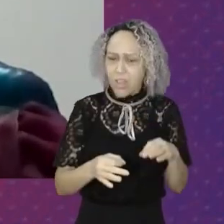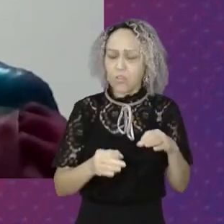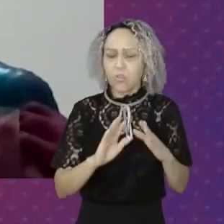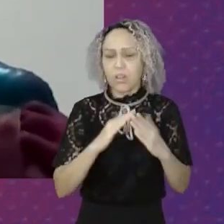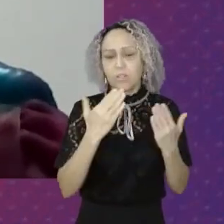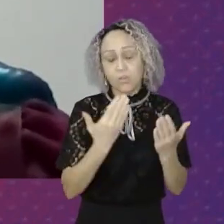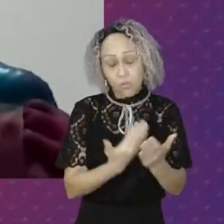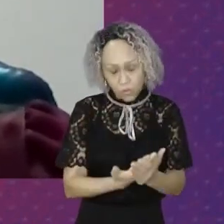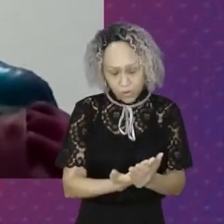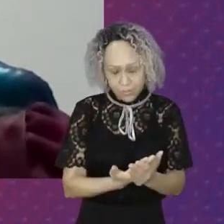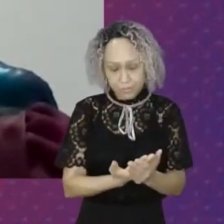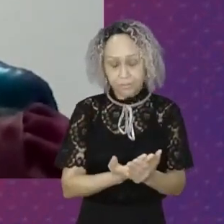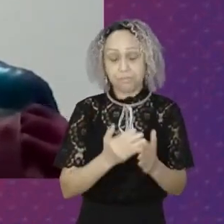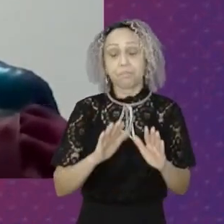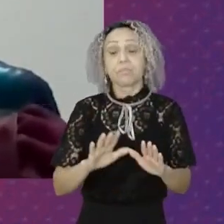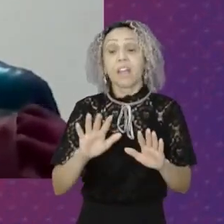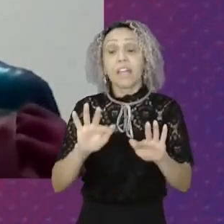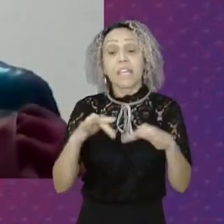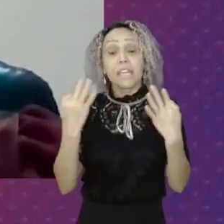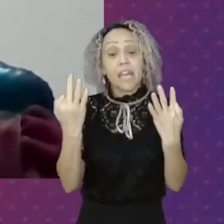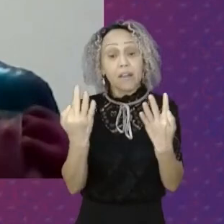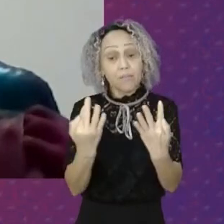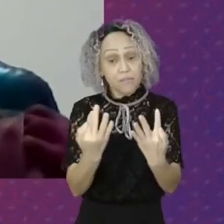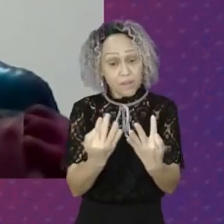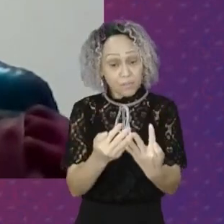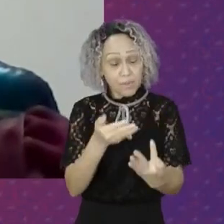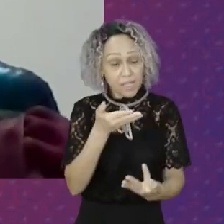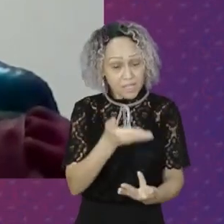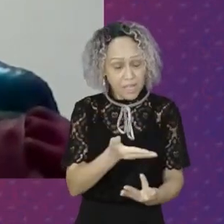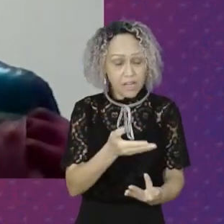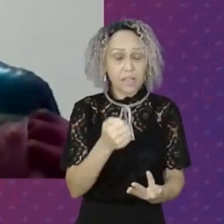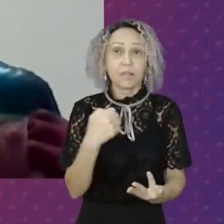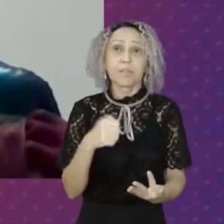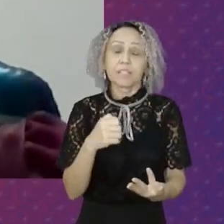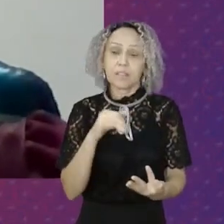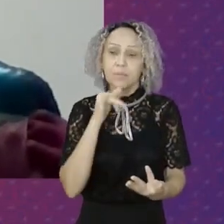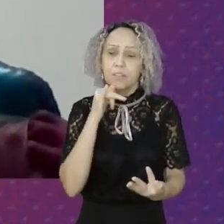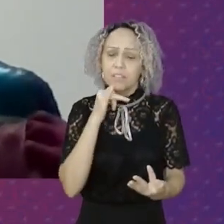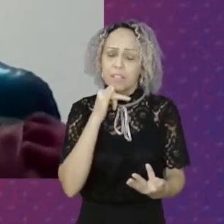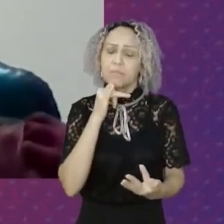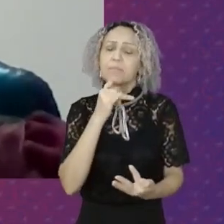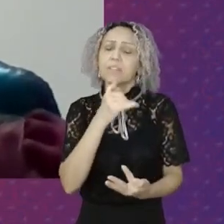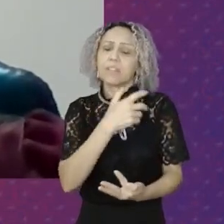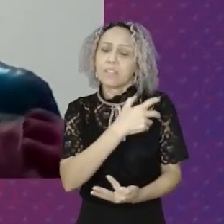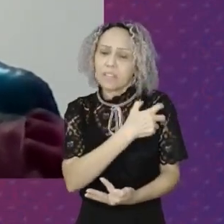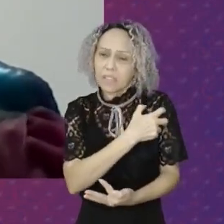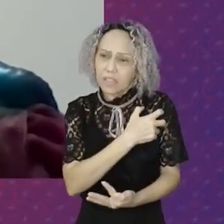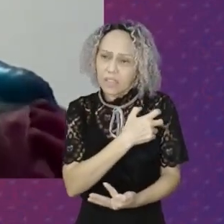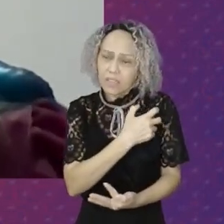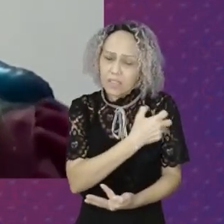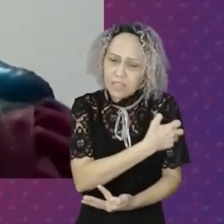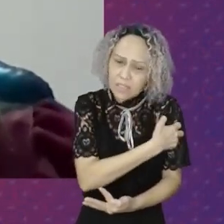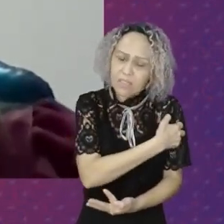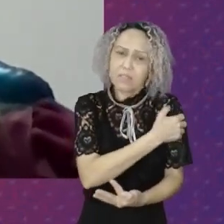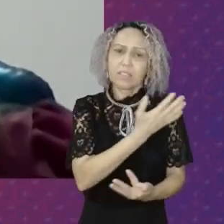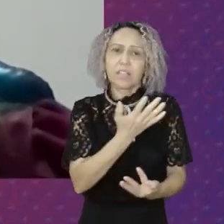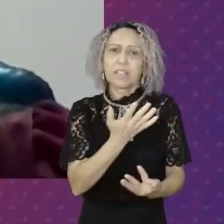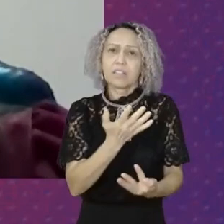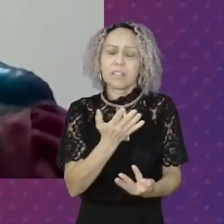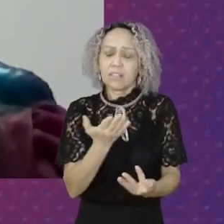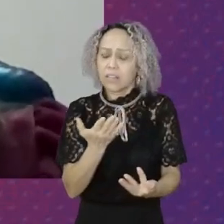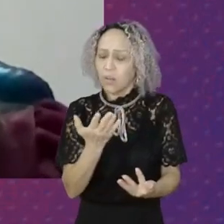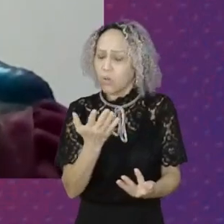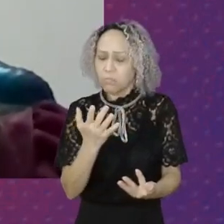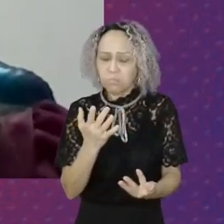dias com as questões relacionadas à saúde, à vacinação das crianças. Então, isso foi trago como uma